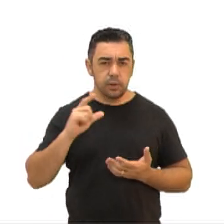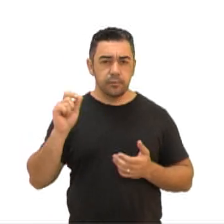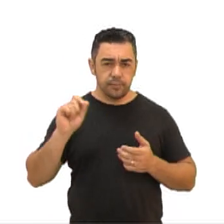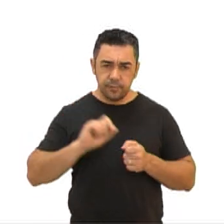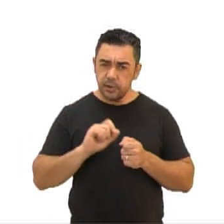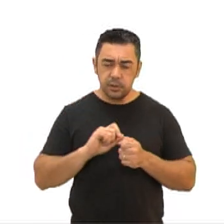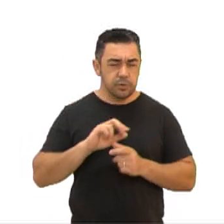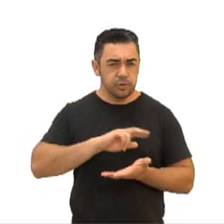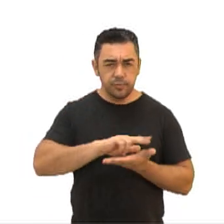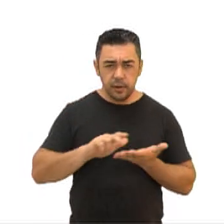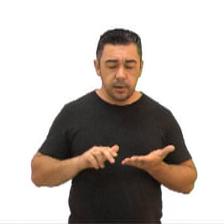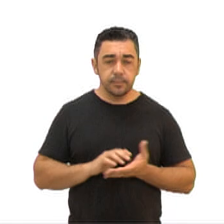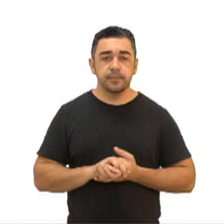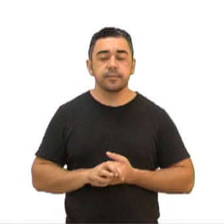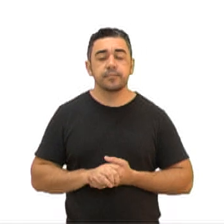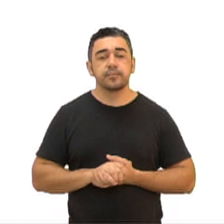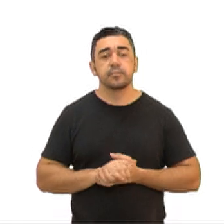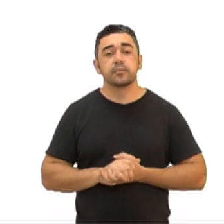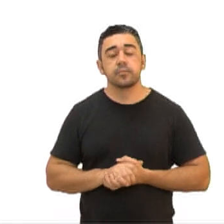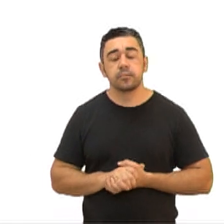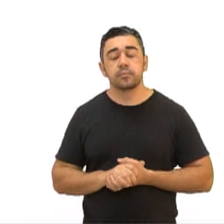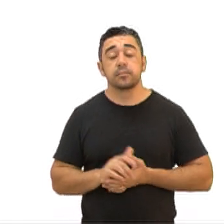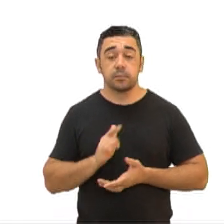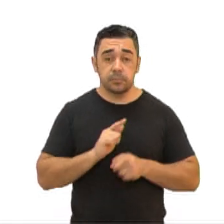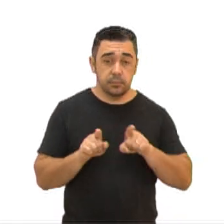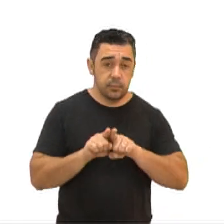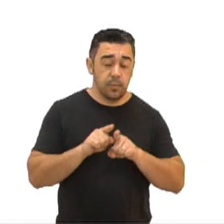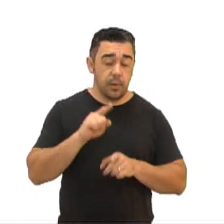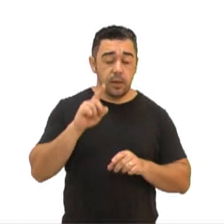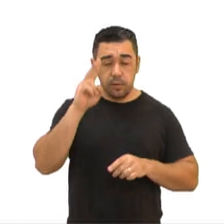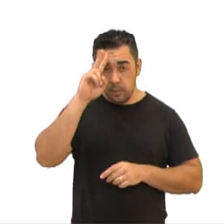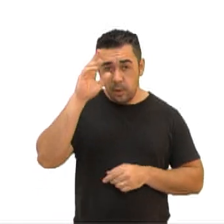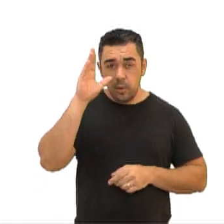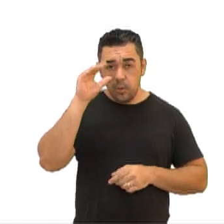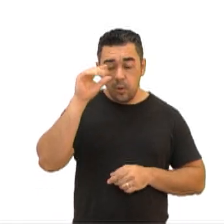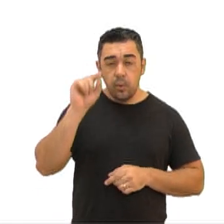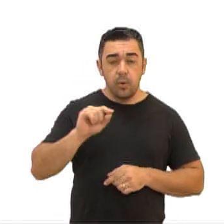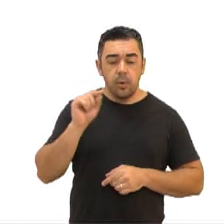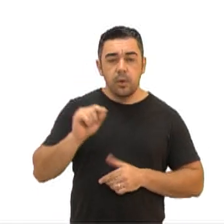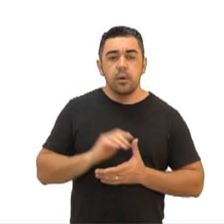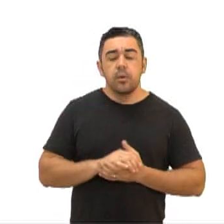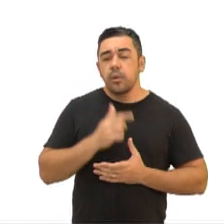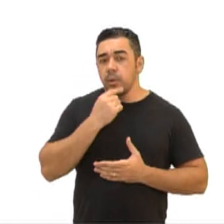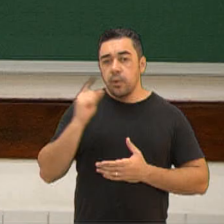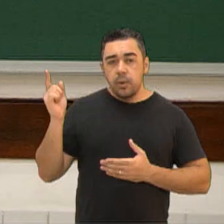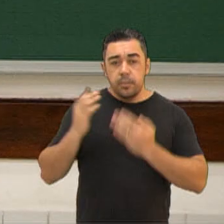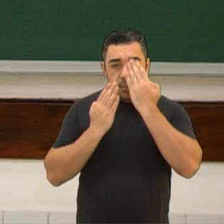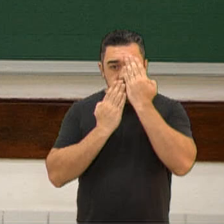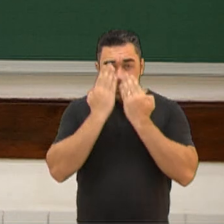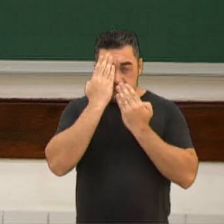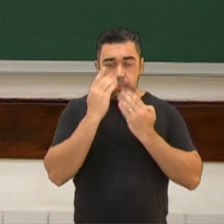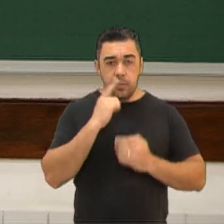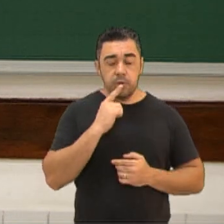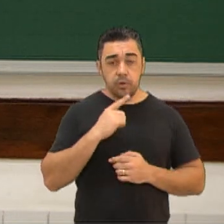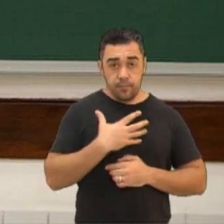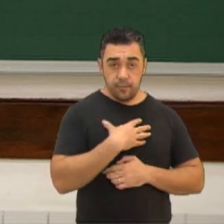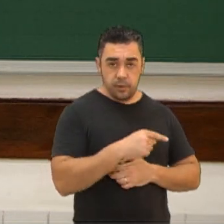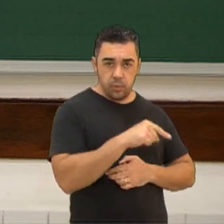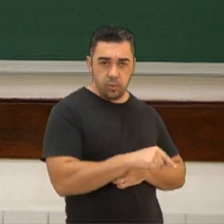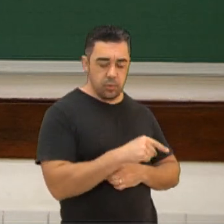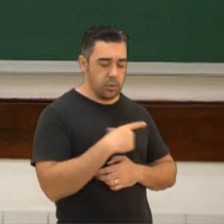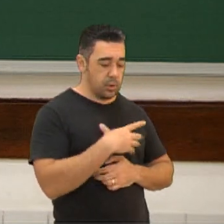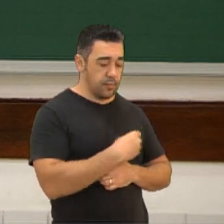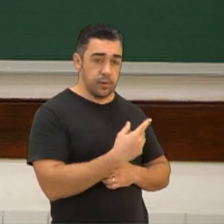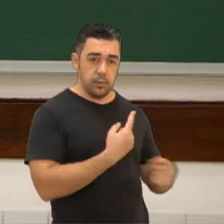trabalhava de muitas formas diferentes. Tem até uma história curiosa que Picasso, o filho do Picasso, criança, ele